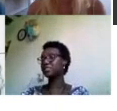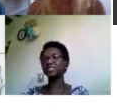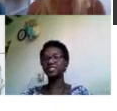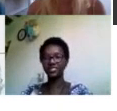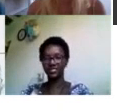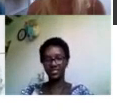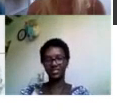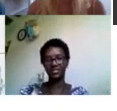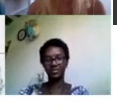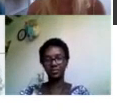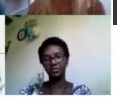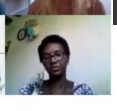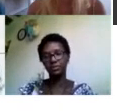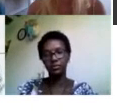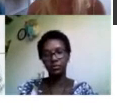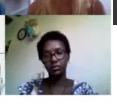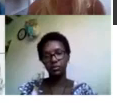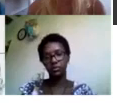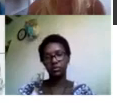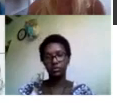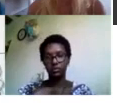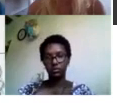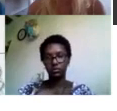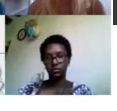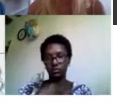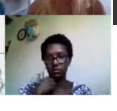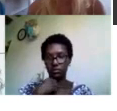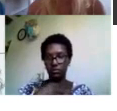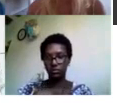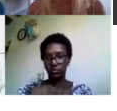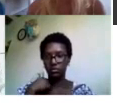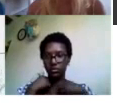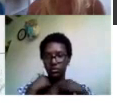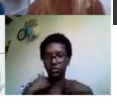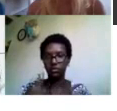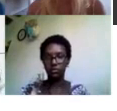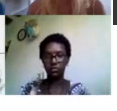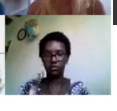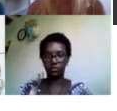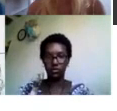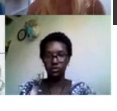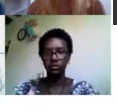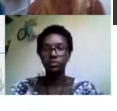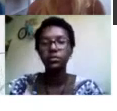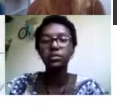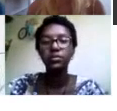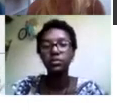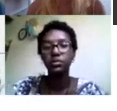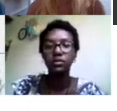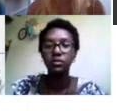2022, Congresso UFBA, CEPESC, Letras e dentre outros, elaboração de planos e relatórios de atividades